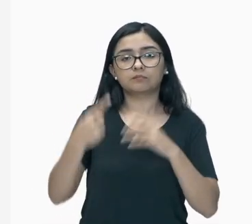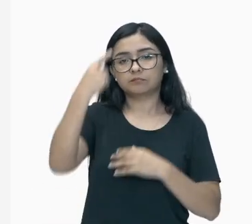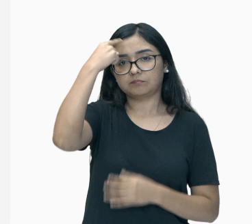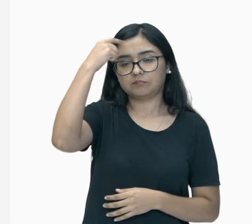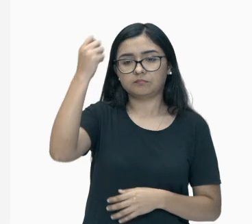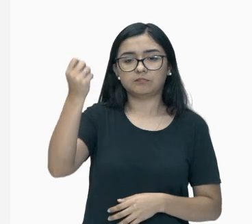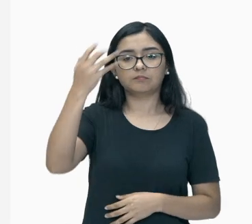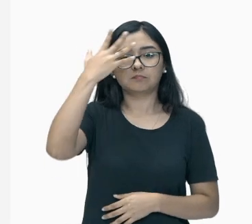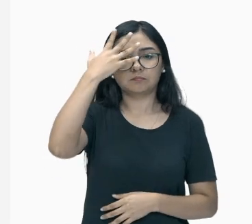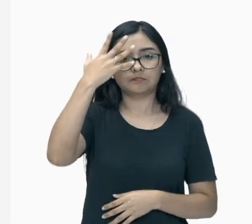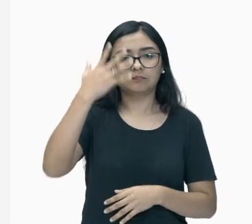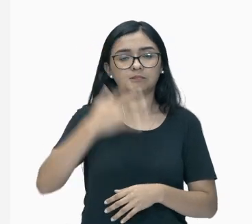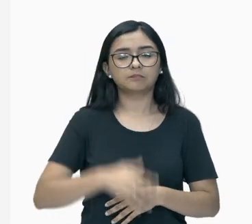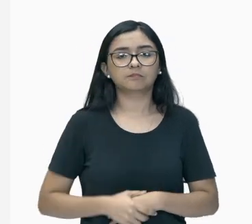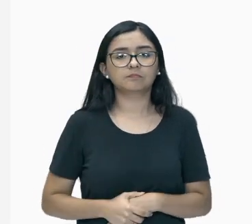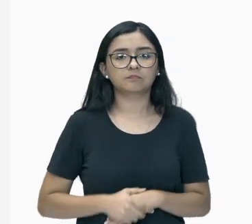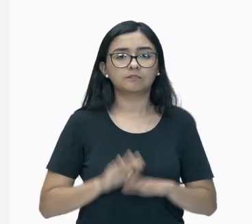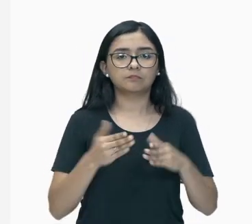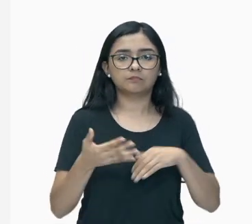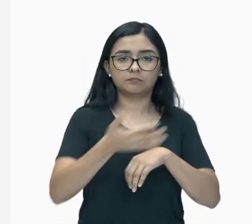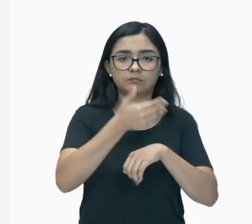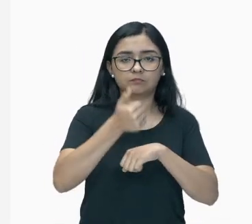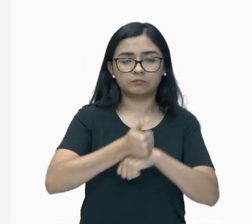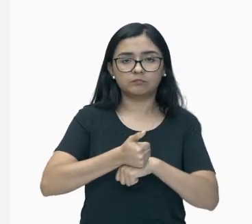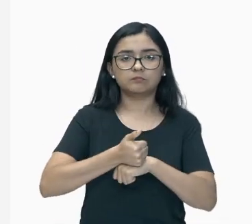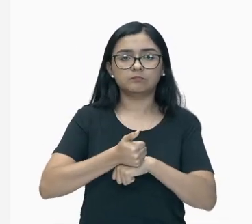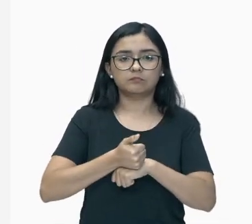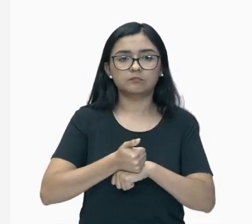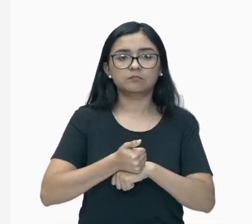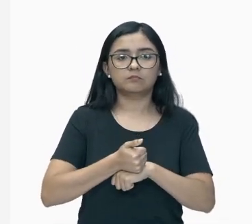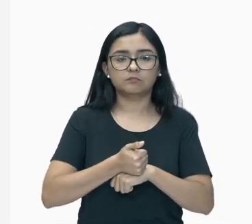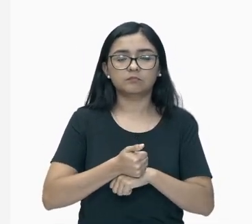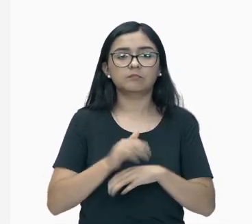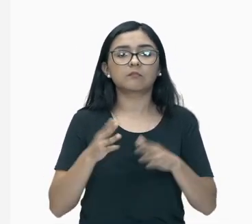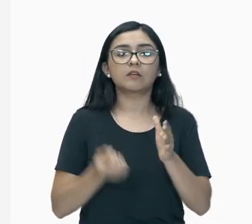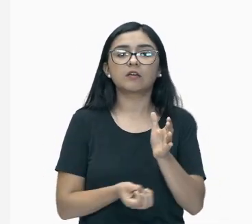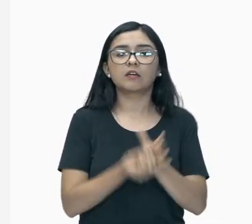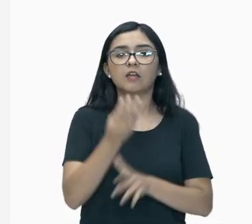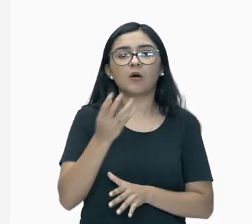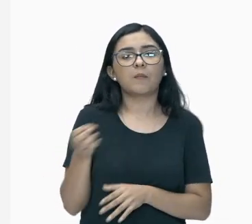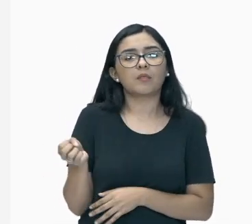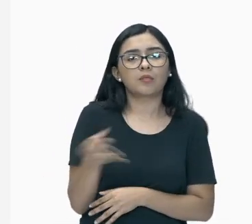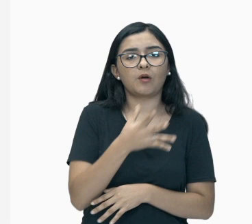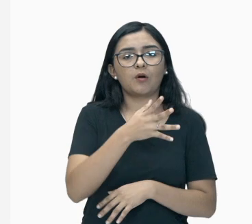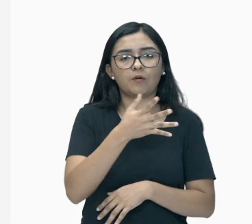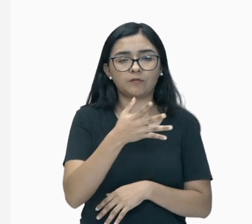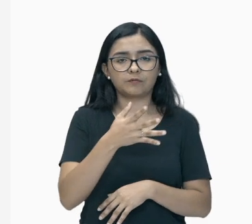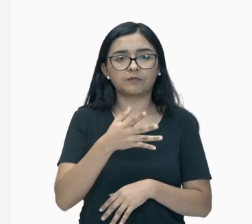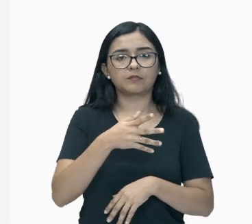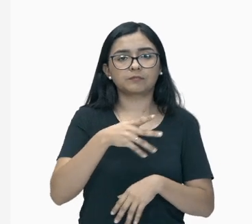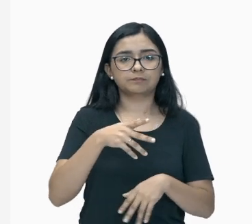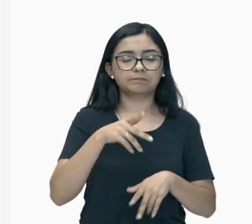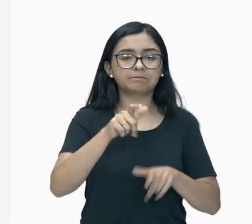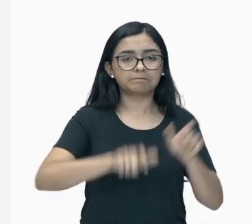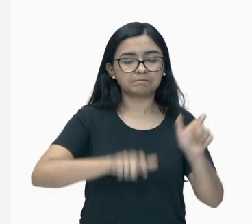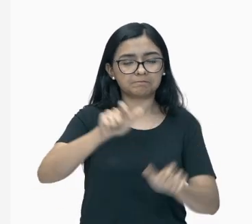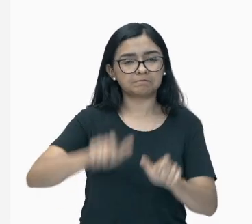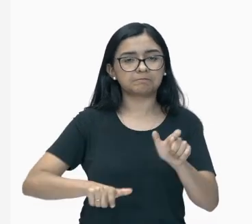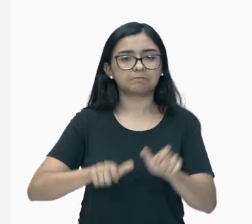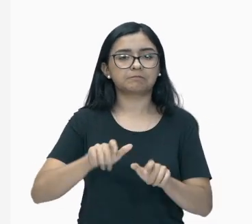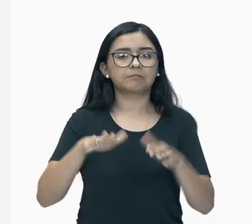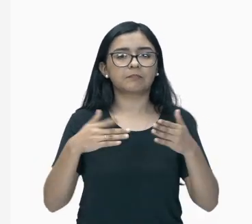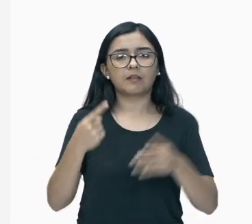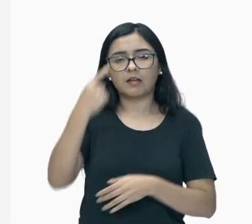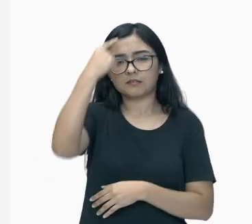levaram os colonos americanos a criarem uma nação nova, onde pela primeira vez as